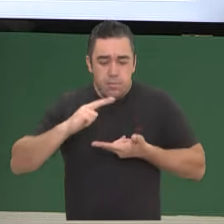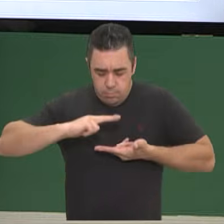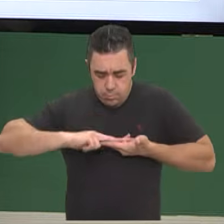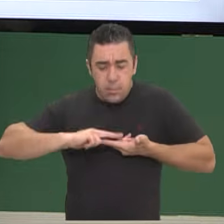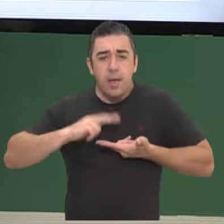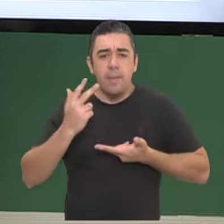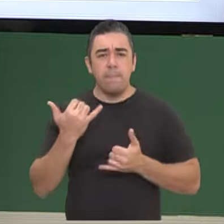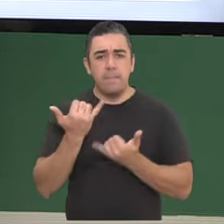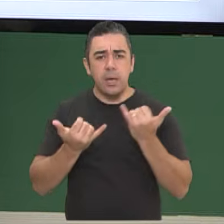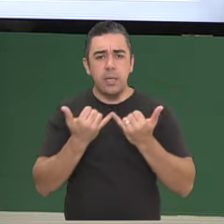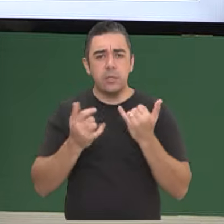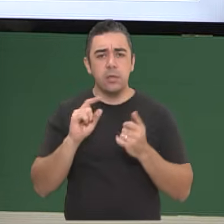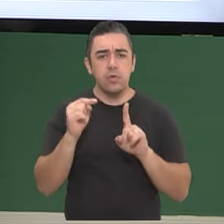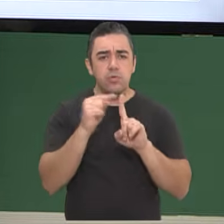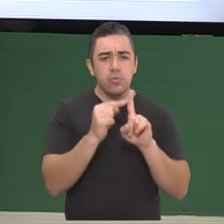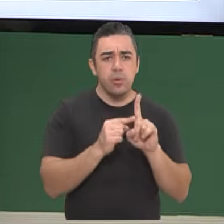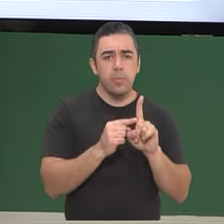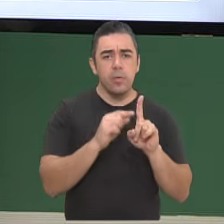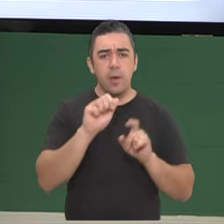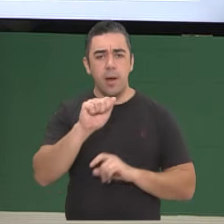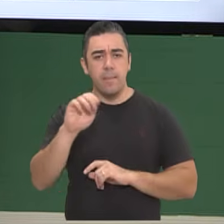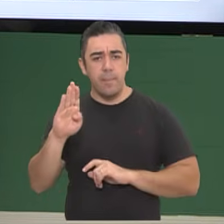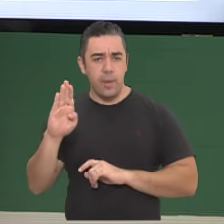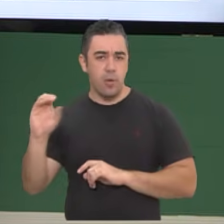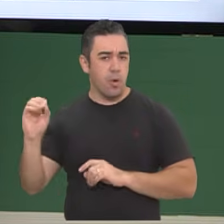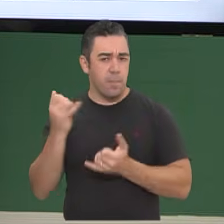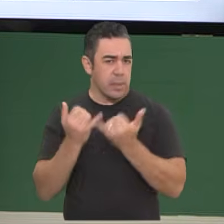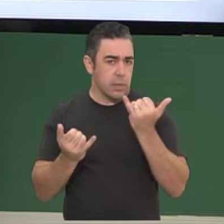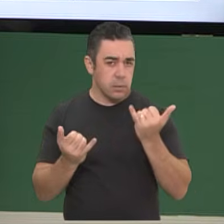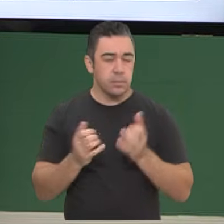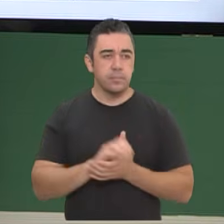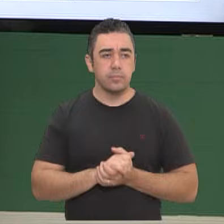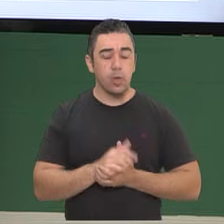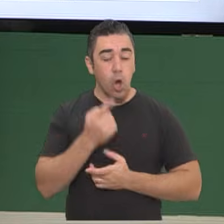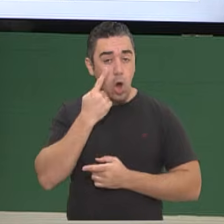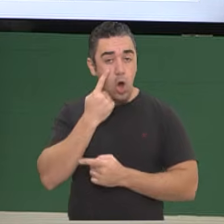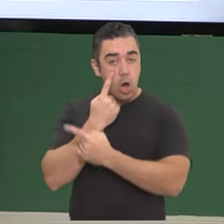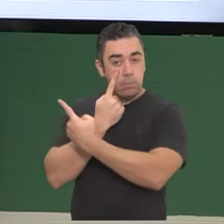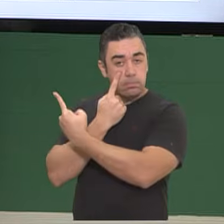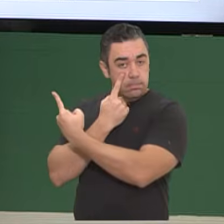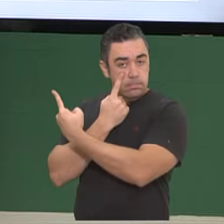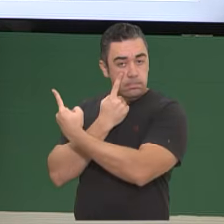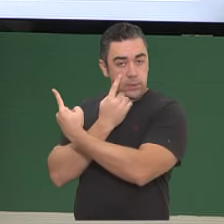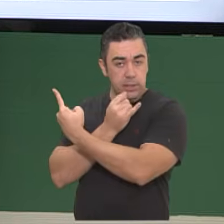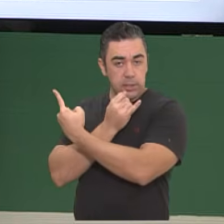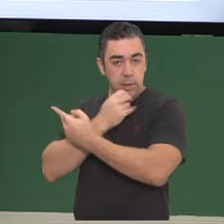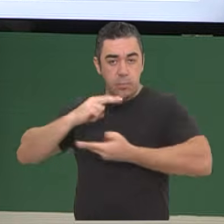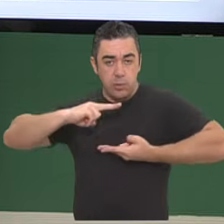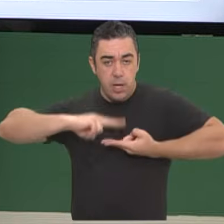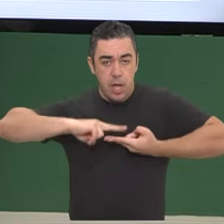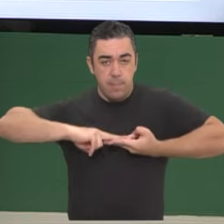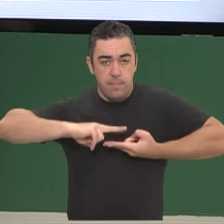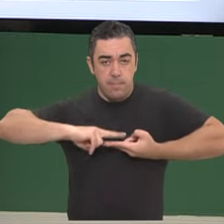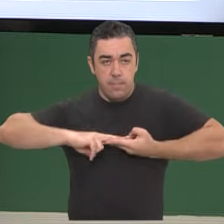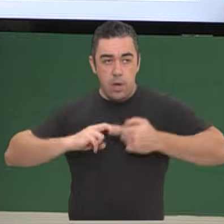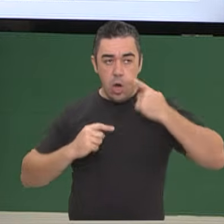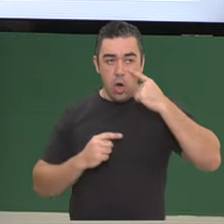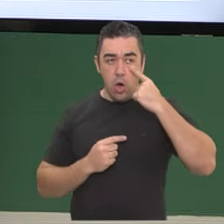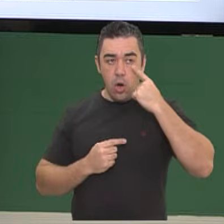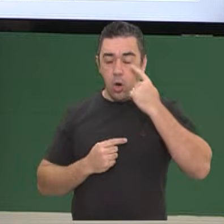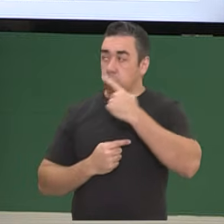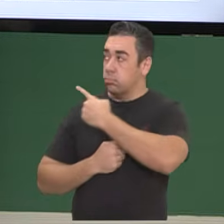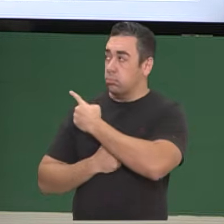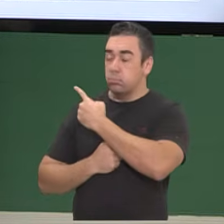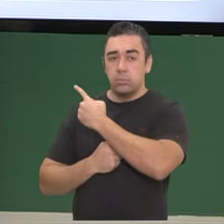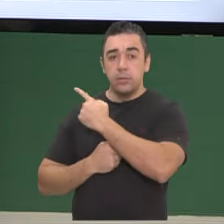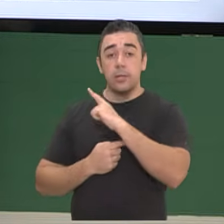que a gente falou do teste de tipagem do sistema ABO. Aqui, então, eu trouxe para vocês dois exemplos. A gente vai fazer agora aqui